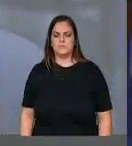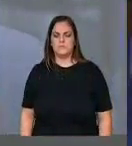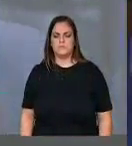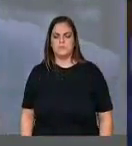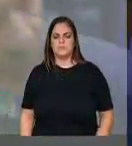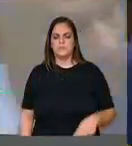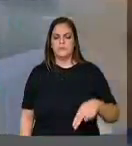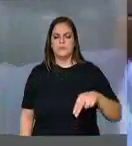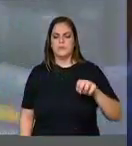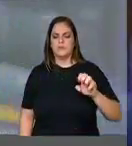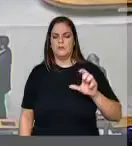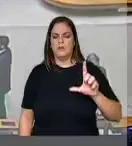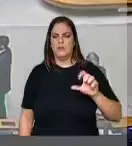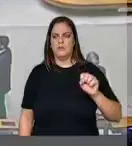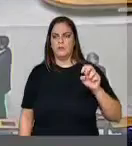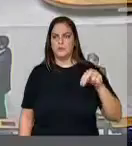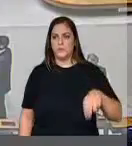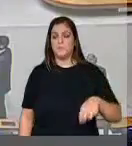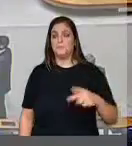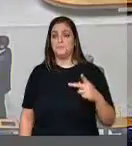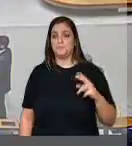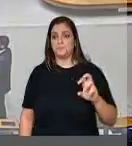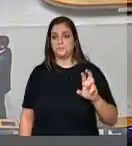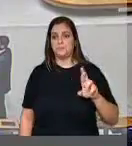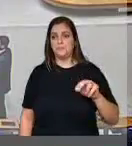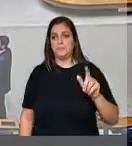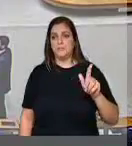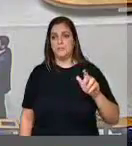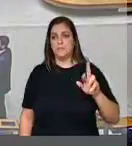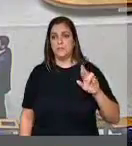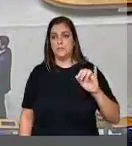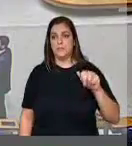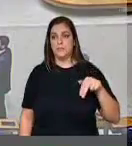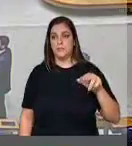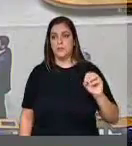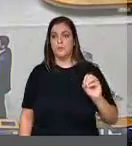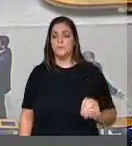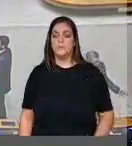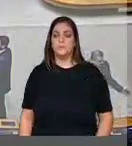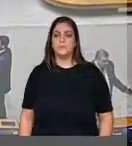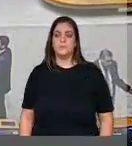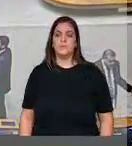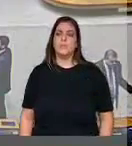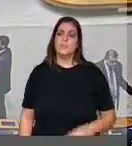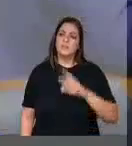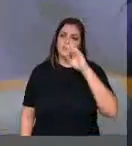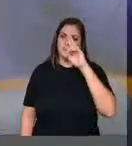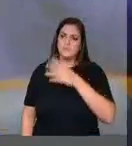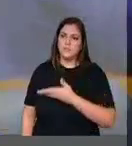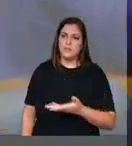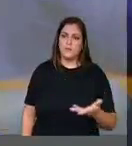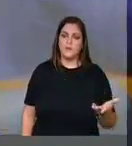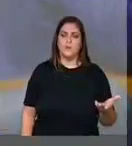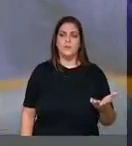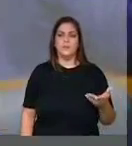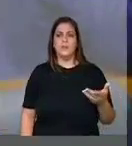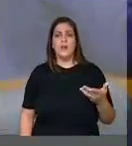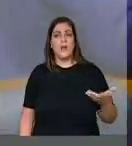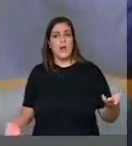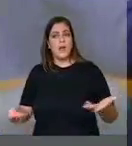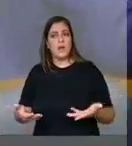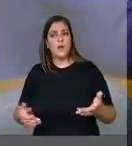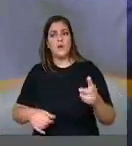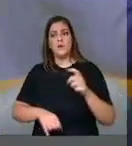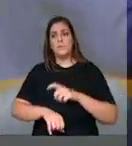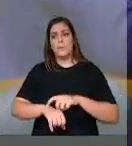Nelson Pellegrino, um minuto. Senhor presidente, senhor deputado, deputadas, eu acho que nessa hora nós temos que ter serenidade. É hora que eu diria até que a